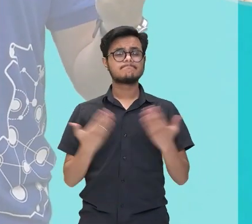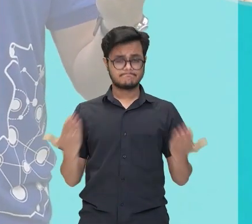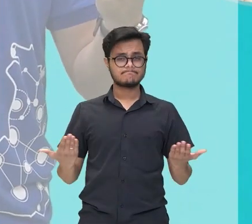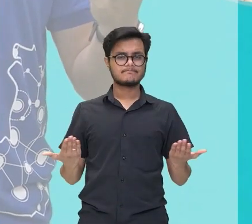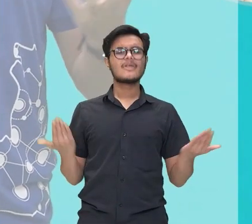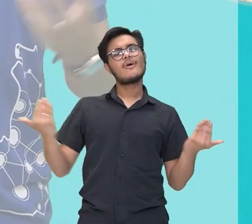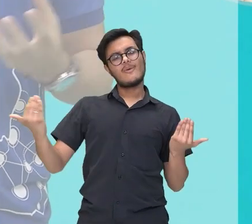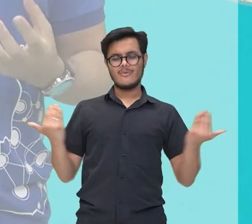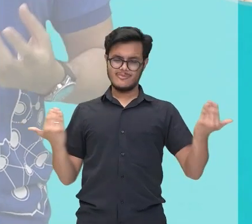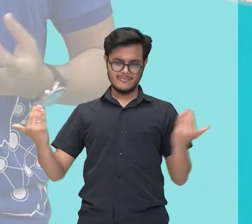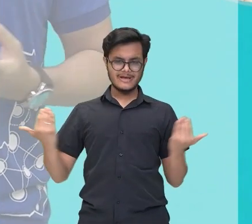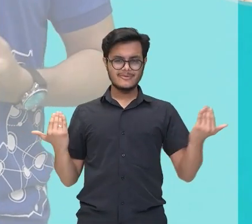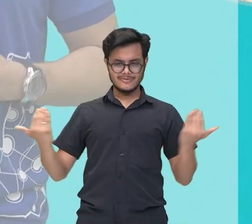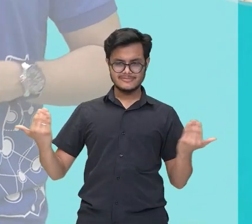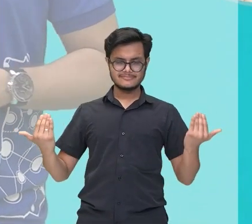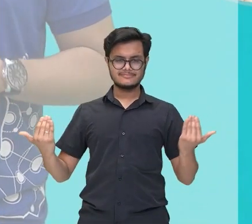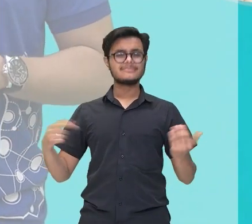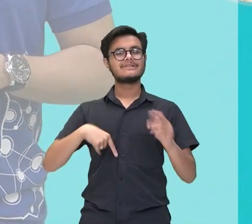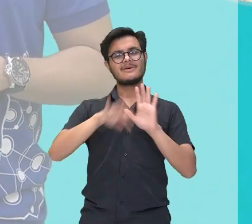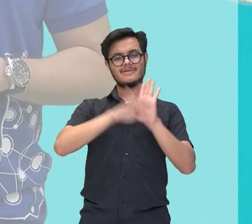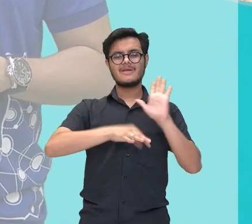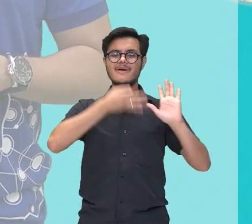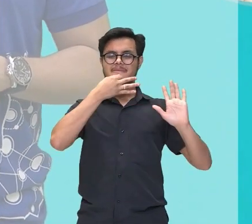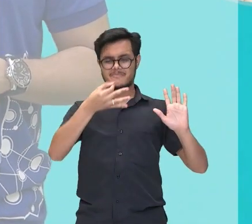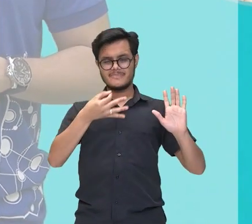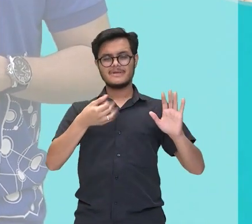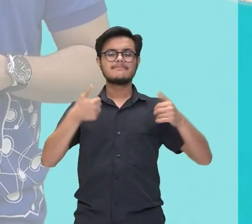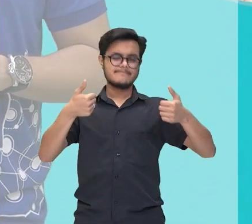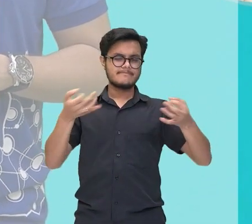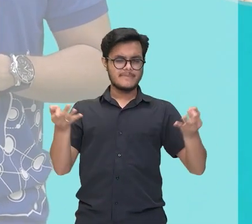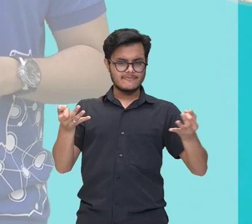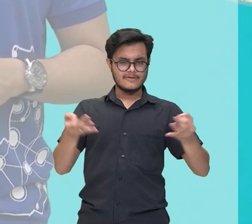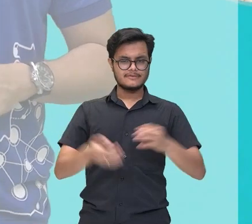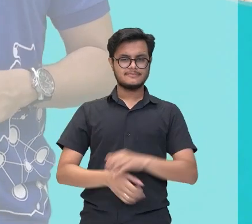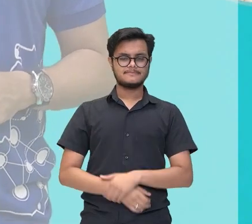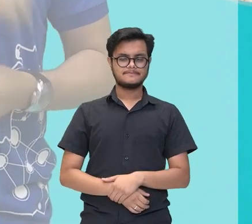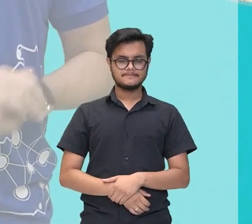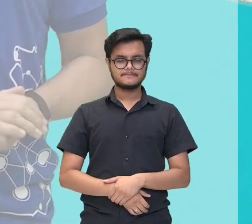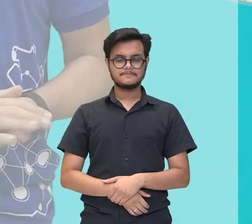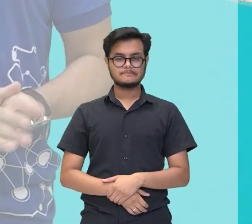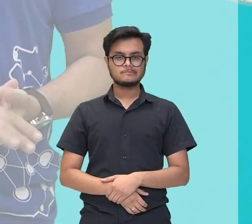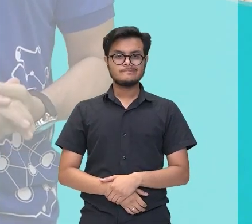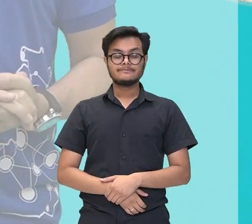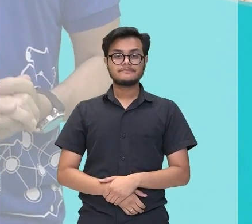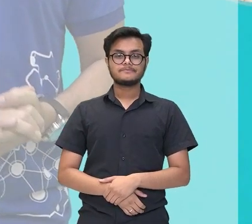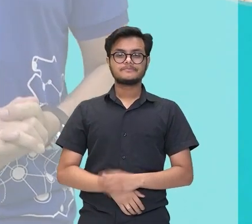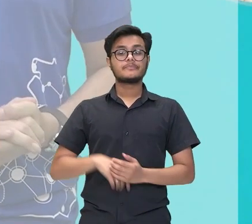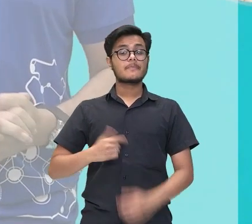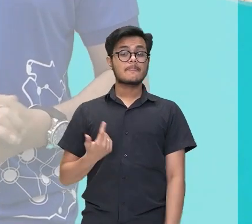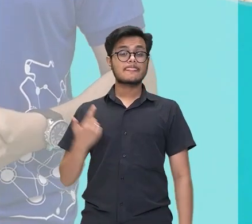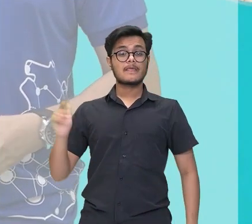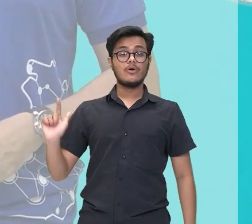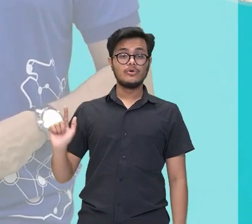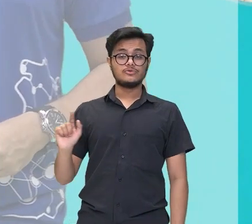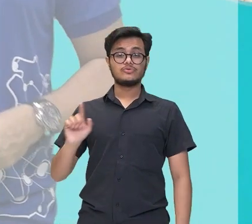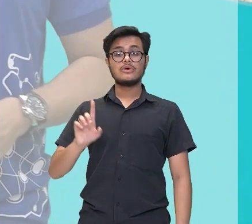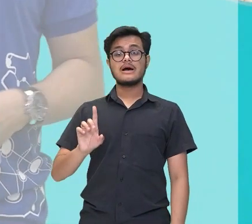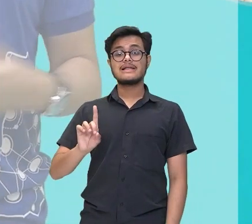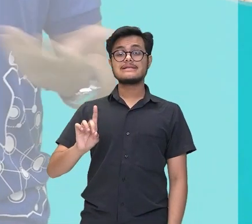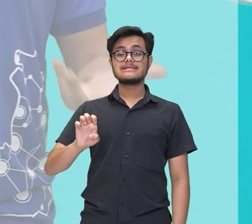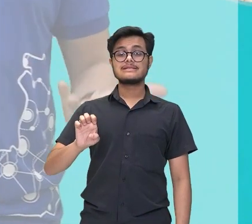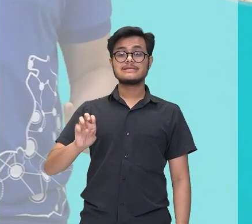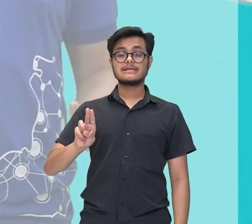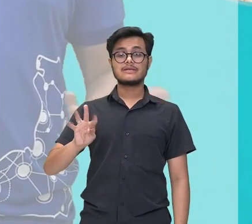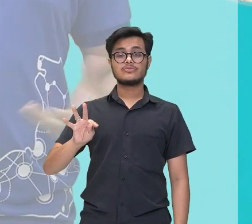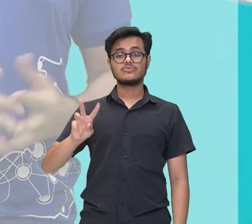um comparativo e fiz o meu argumento por analogia, certo? Vamos então para o nosso argumento dedutivo.